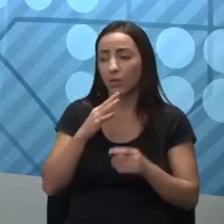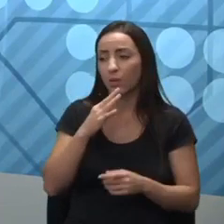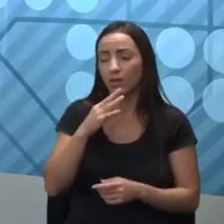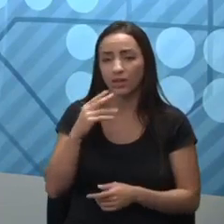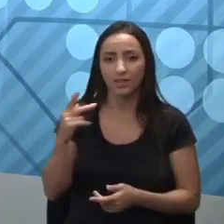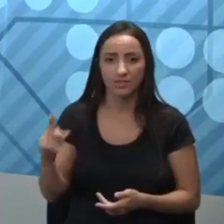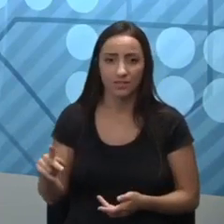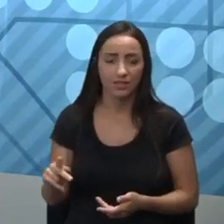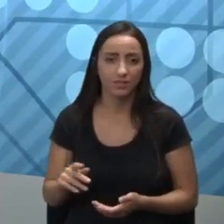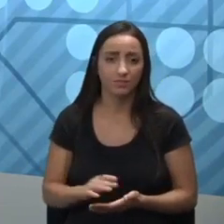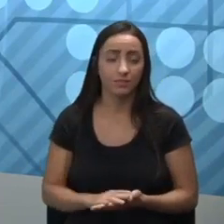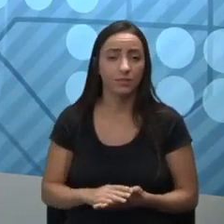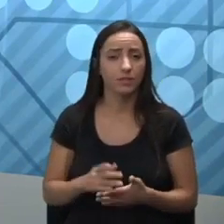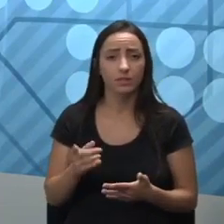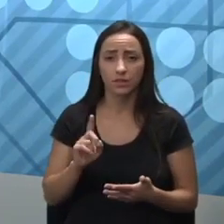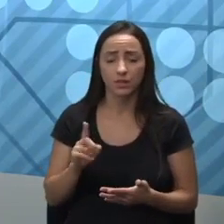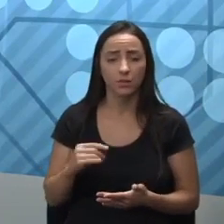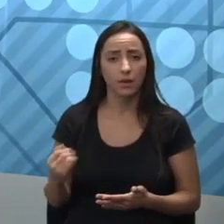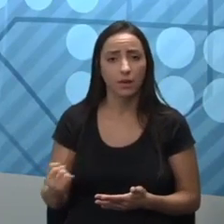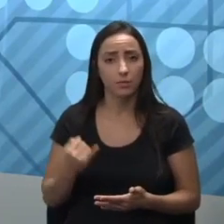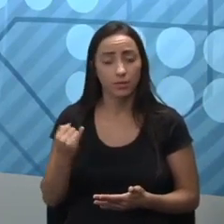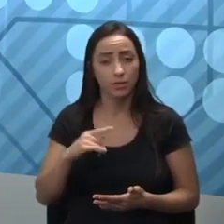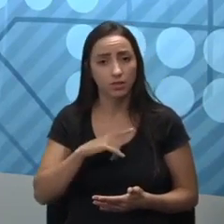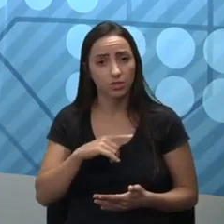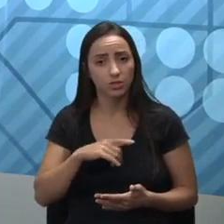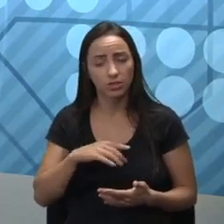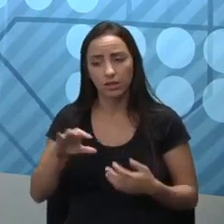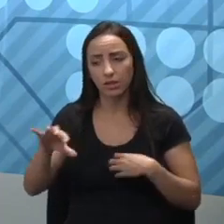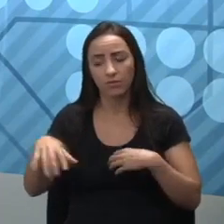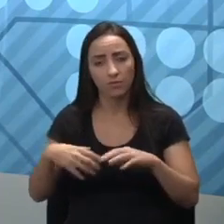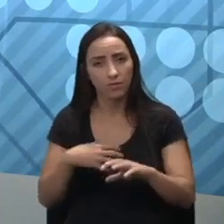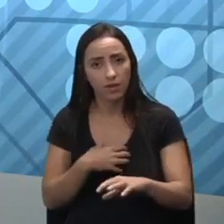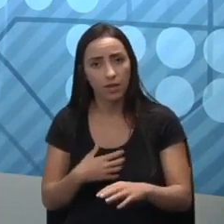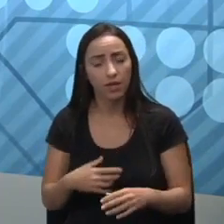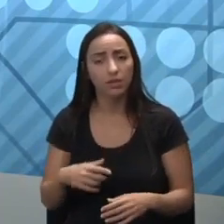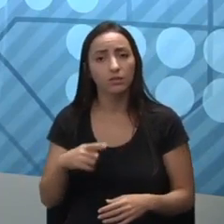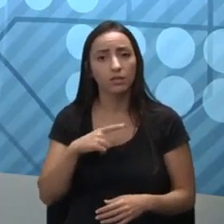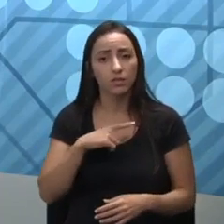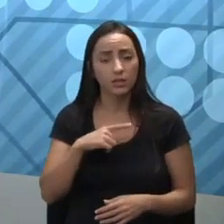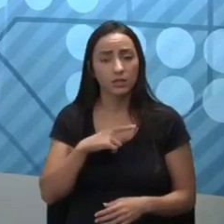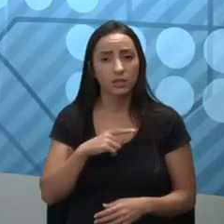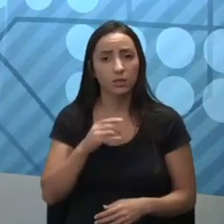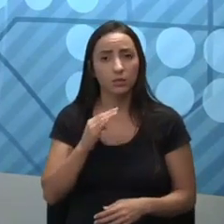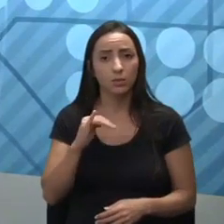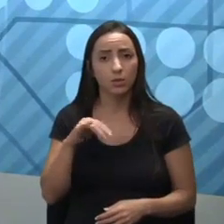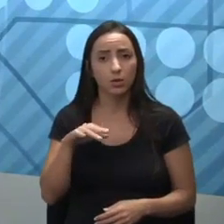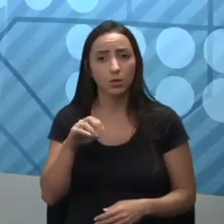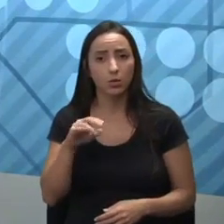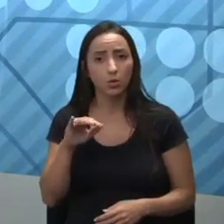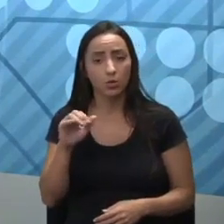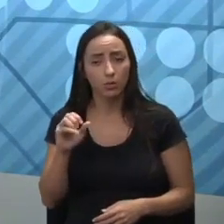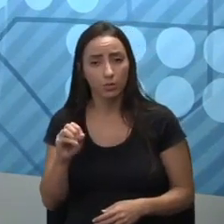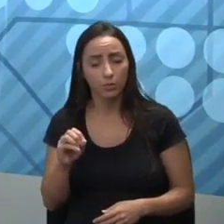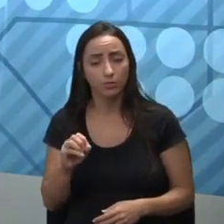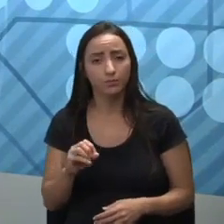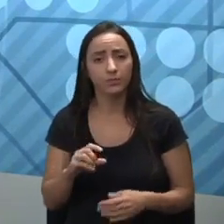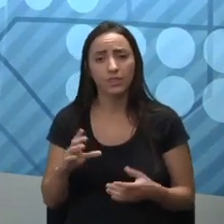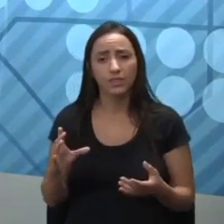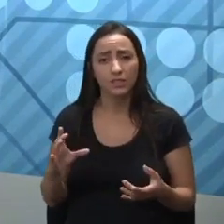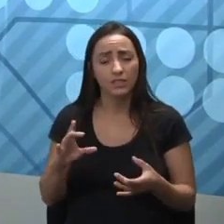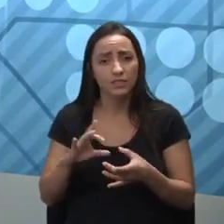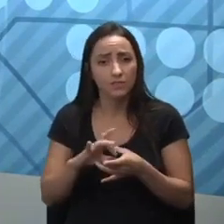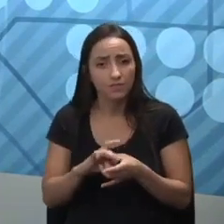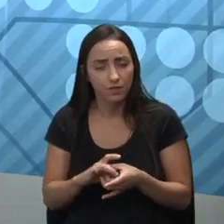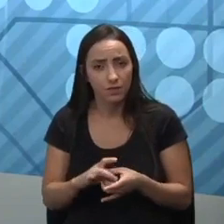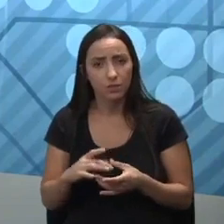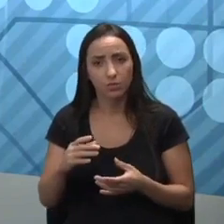que haja, então, o afeto, a criação desse binômio aí, do vínculo profissional